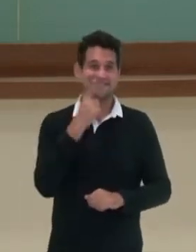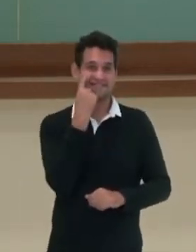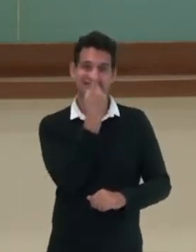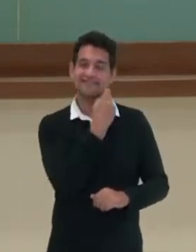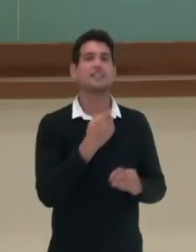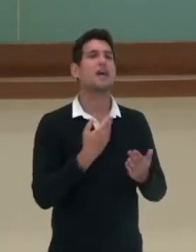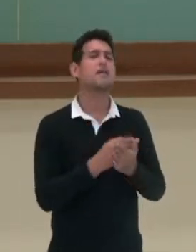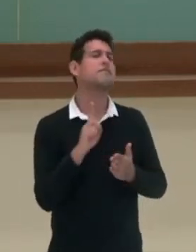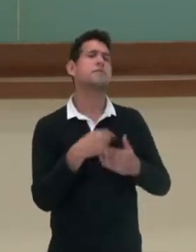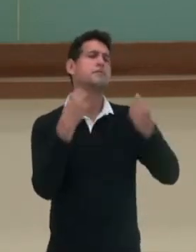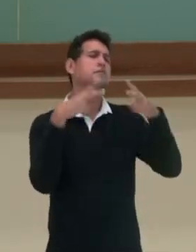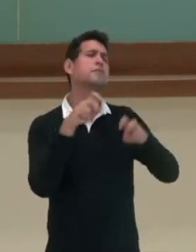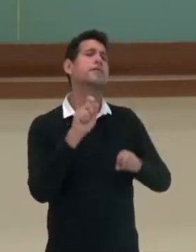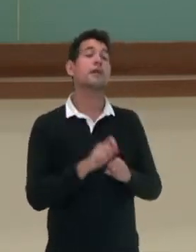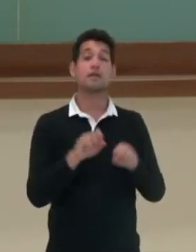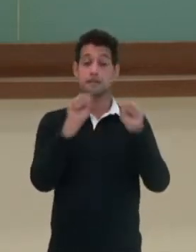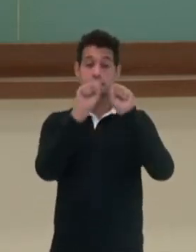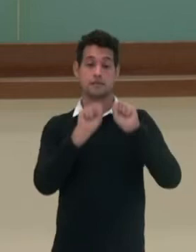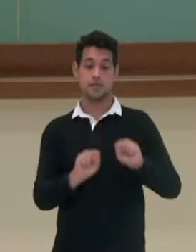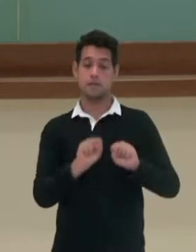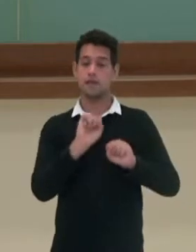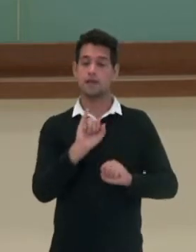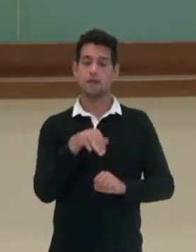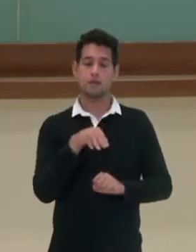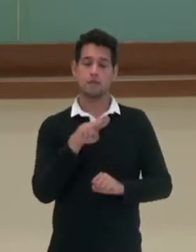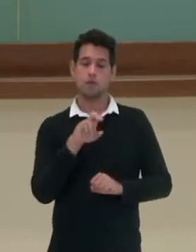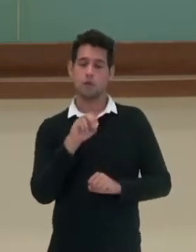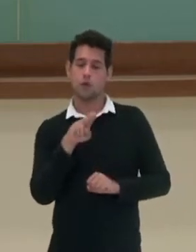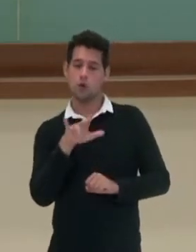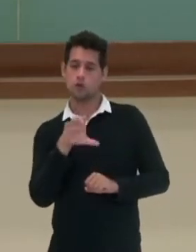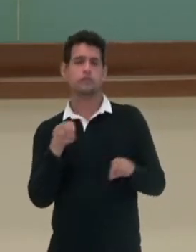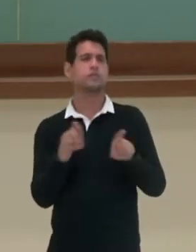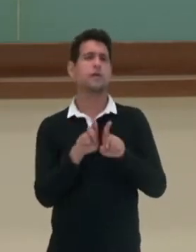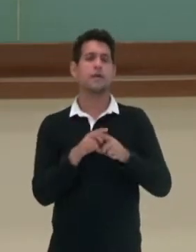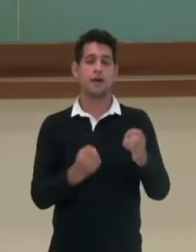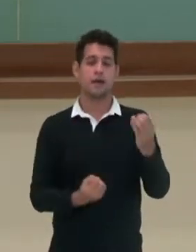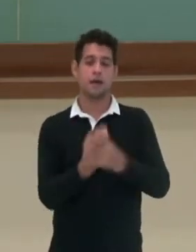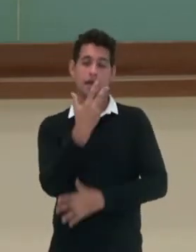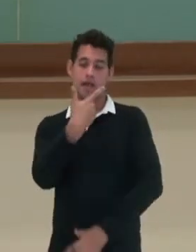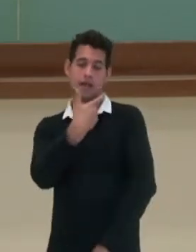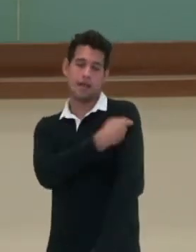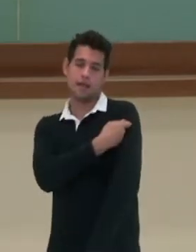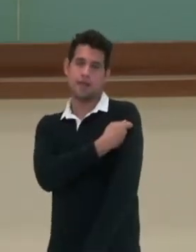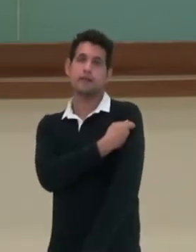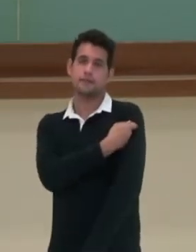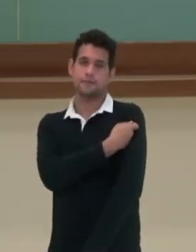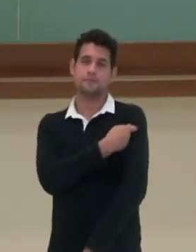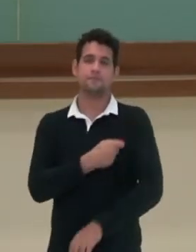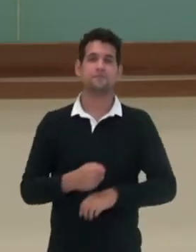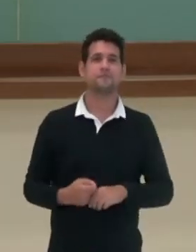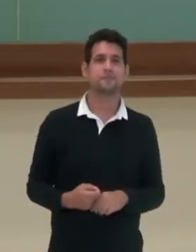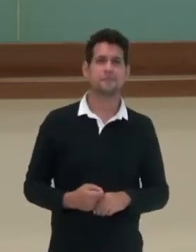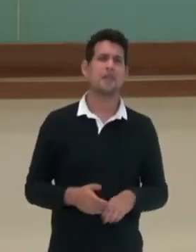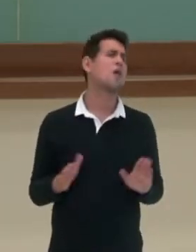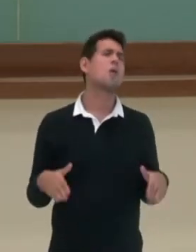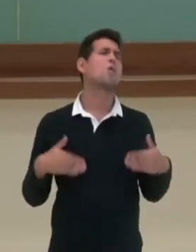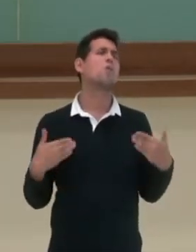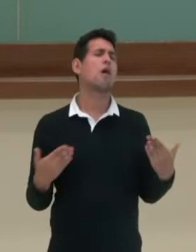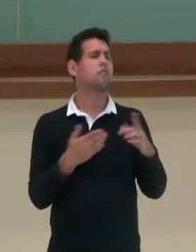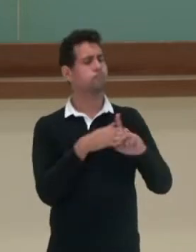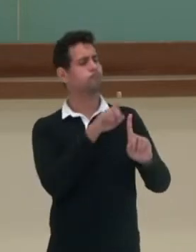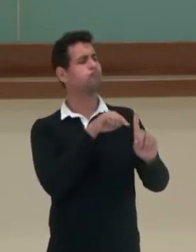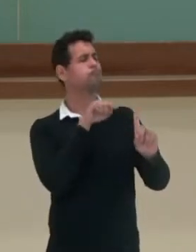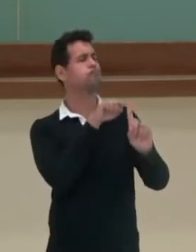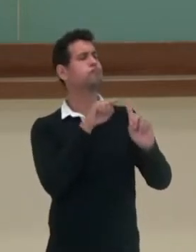Nessa aula nós vamos falar sobre o sistema imunológico e também a produção de vacinas e soro. Então, quais são os nossos